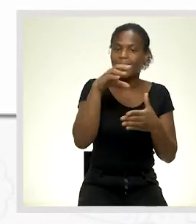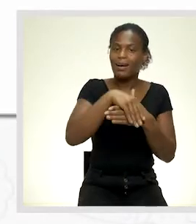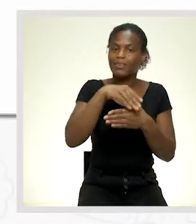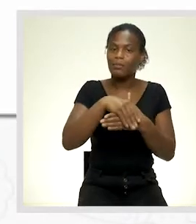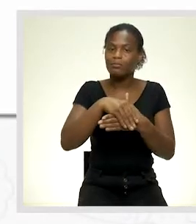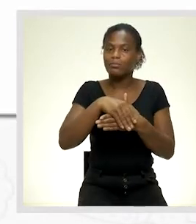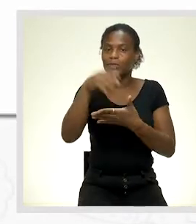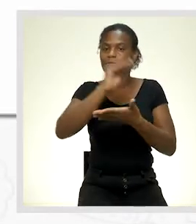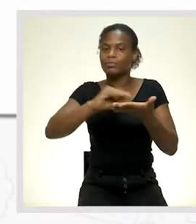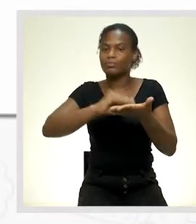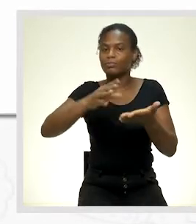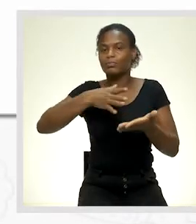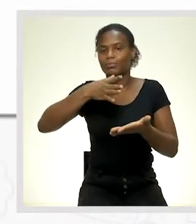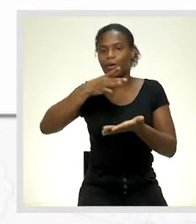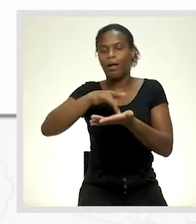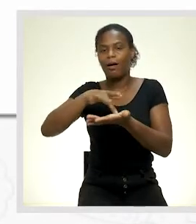carta prefácio de Castilho.